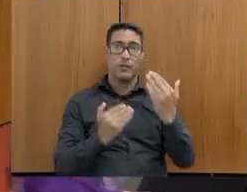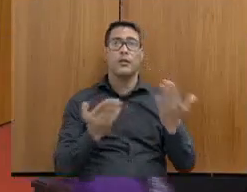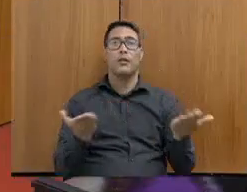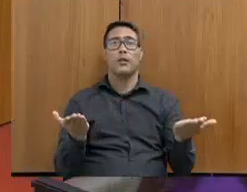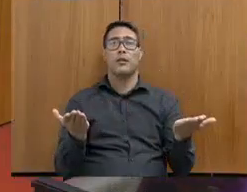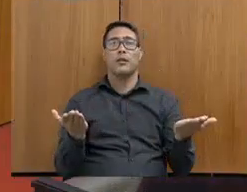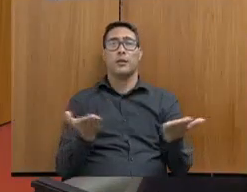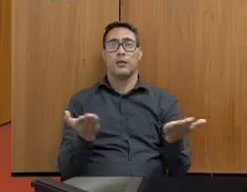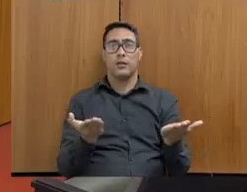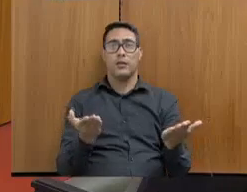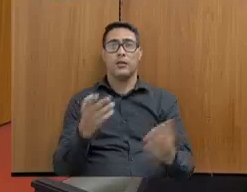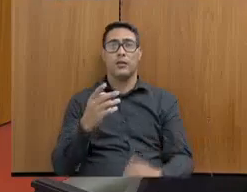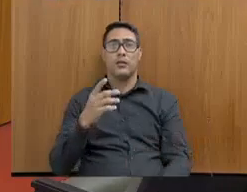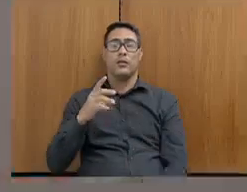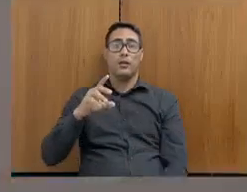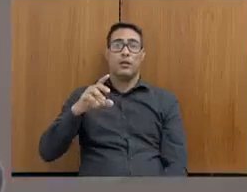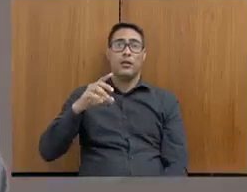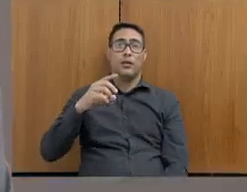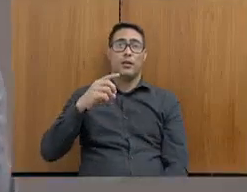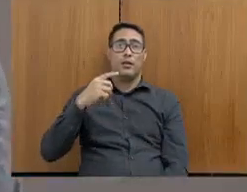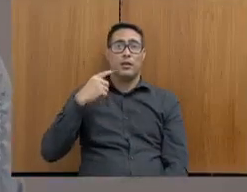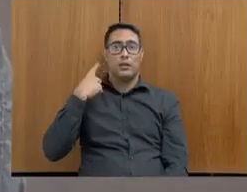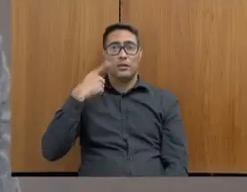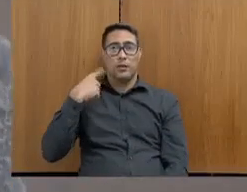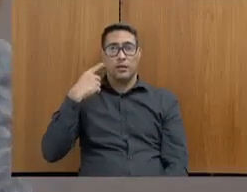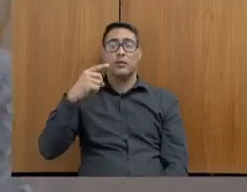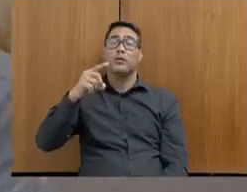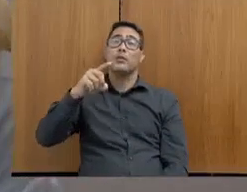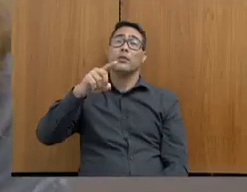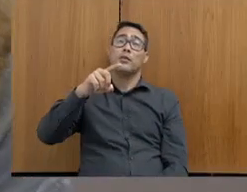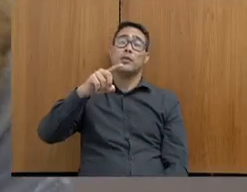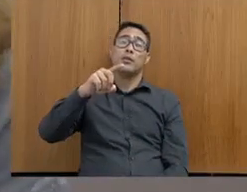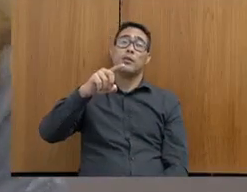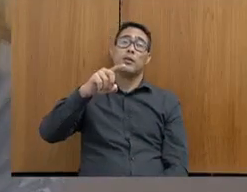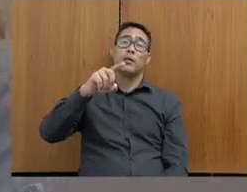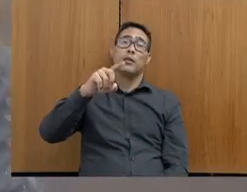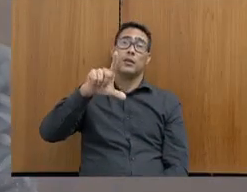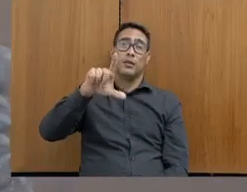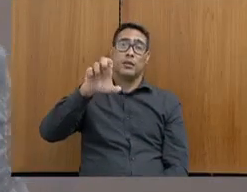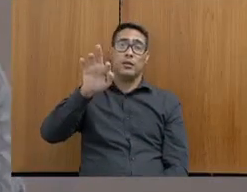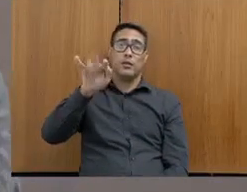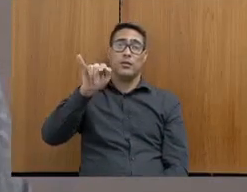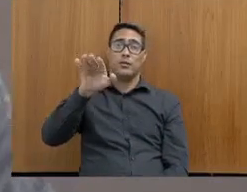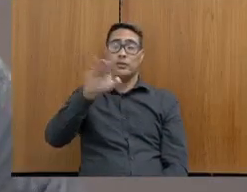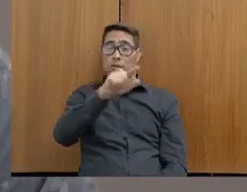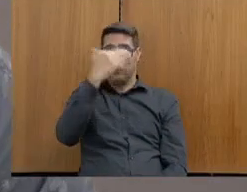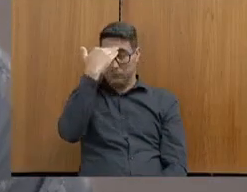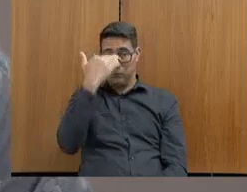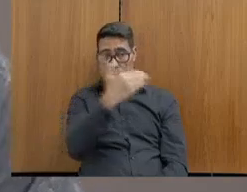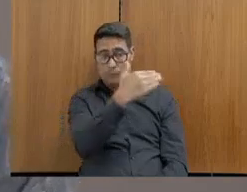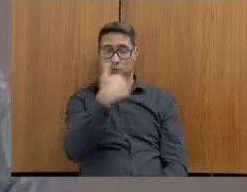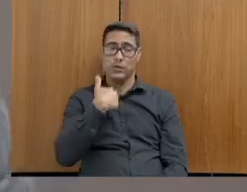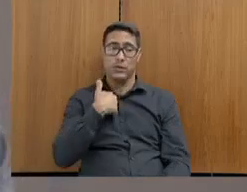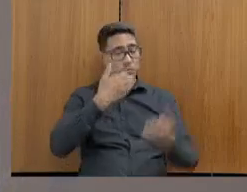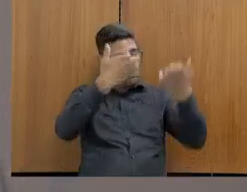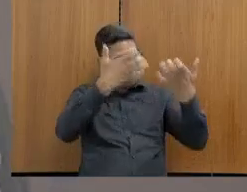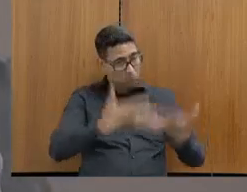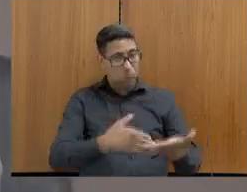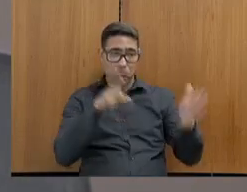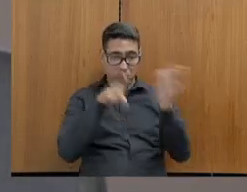a delegada Dra Letícia deputada Bela Agradeço pelas considerações pelas perguntas